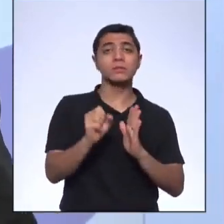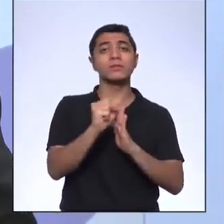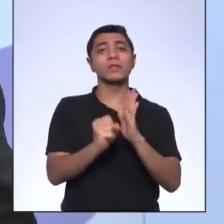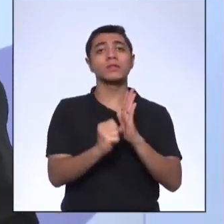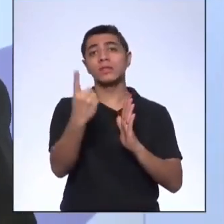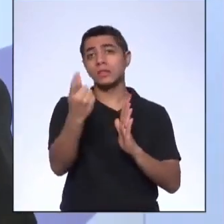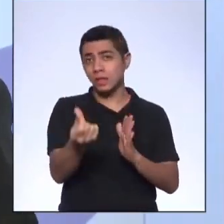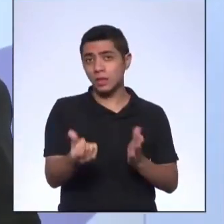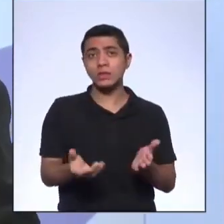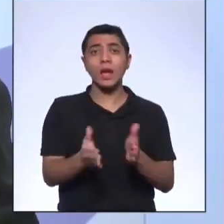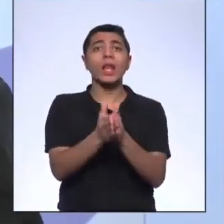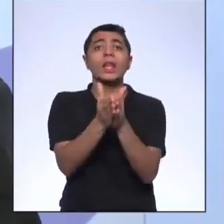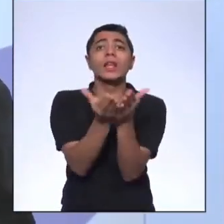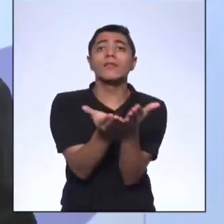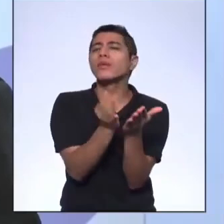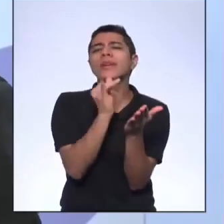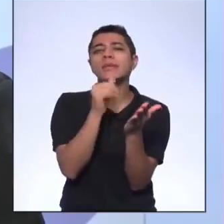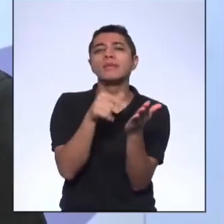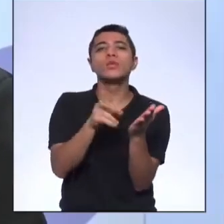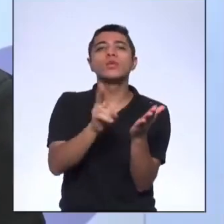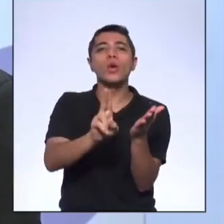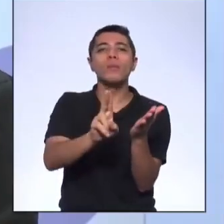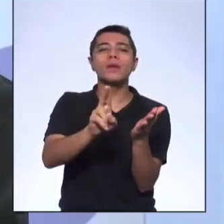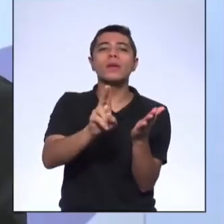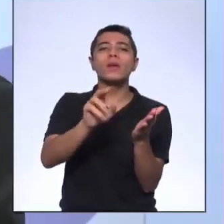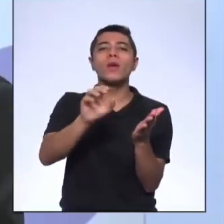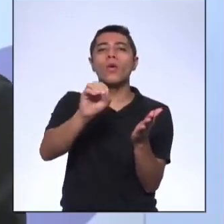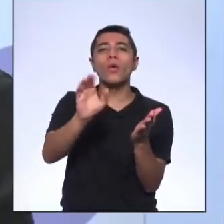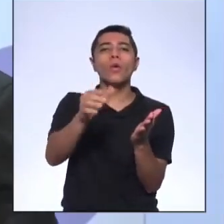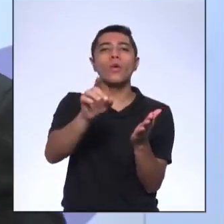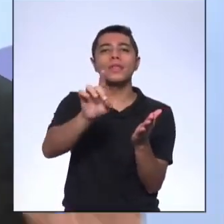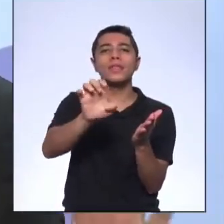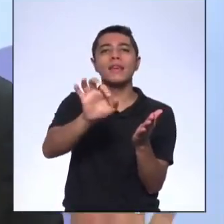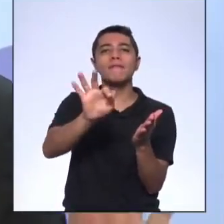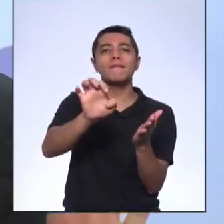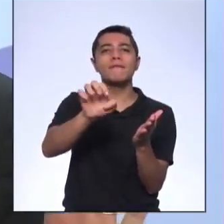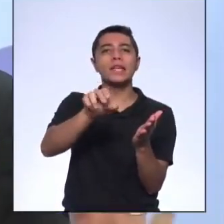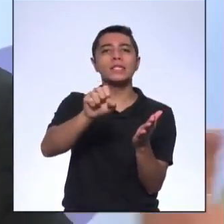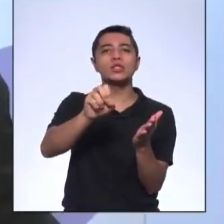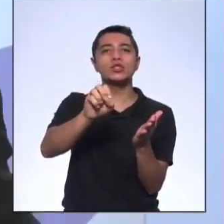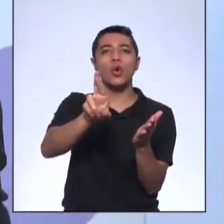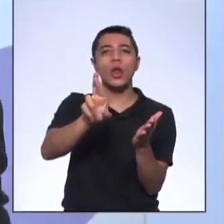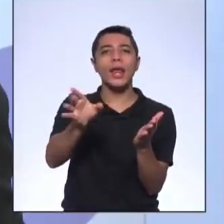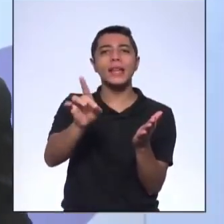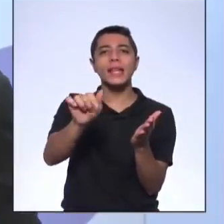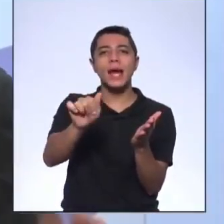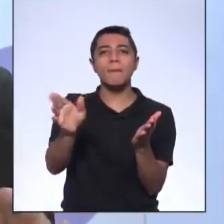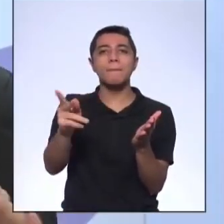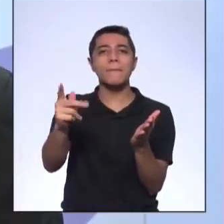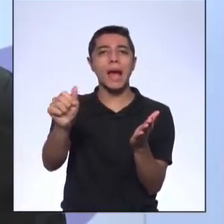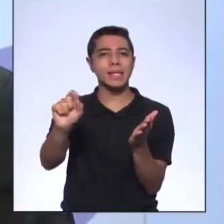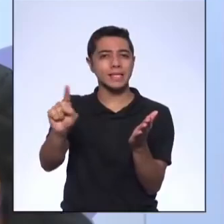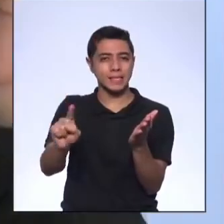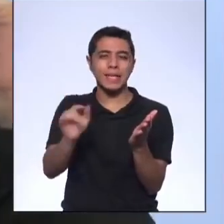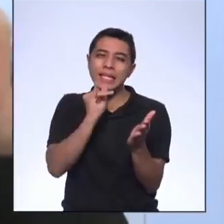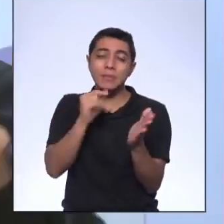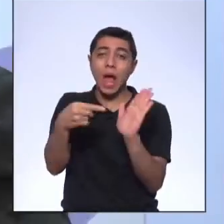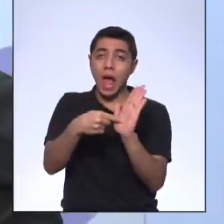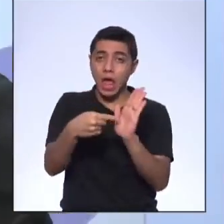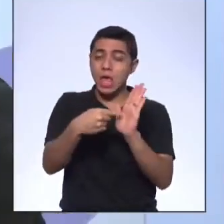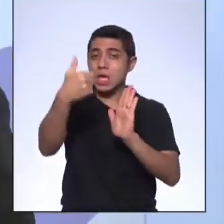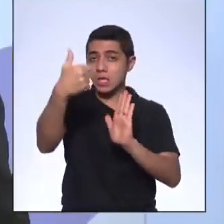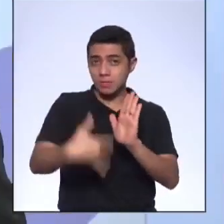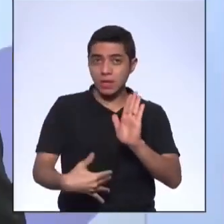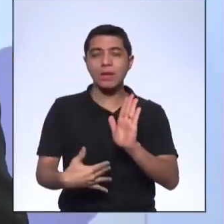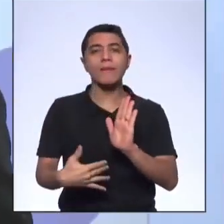o Defensor da Paz, de Marcílio de Pádua, quando ele faz referência à América, ele usa a expressão